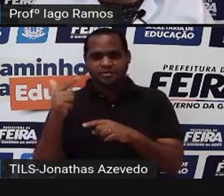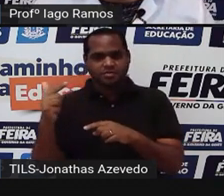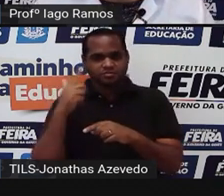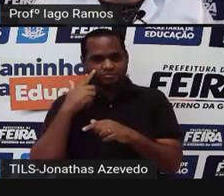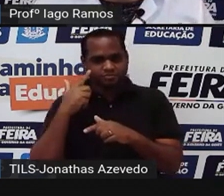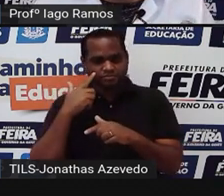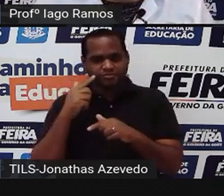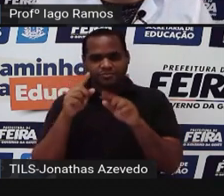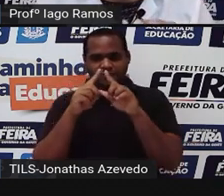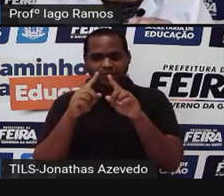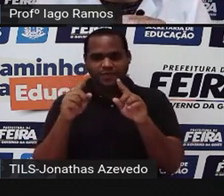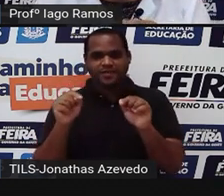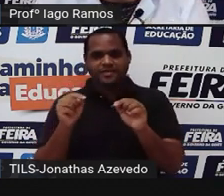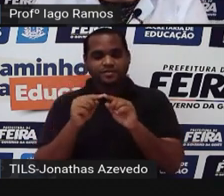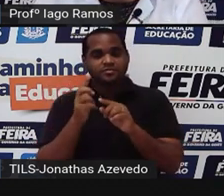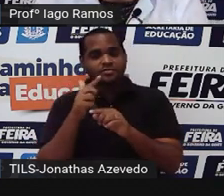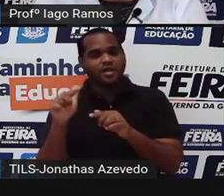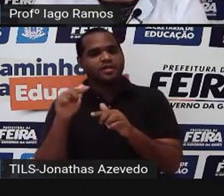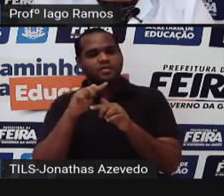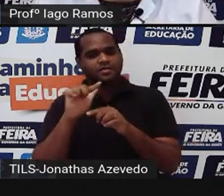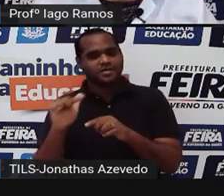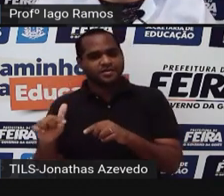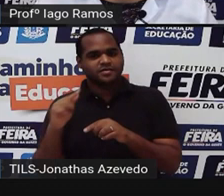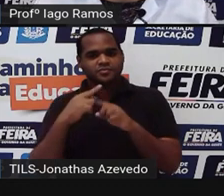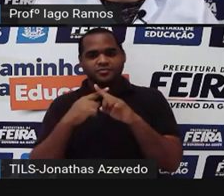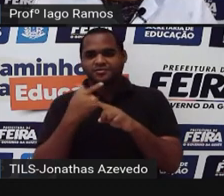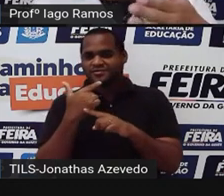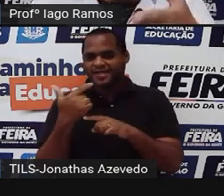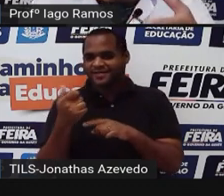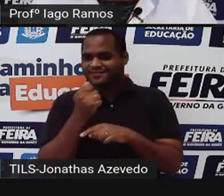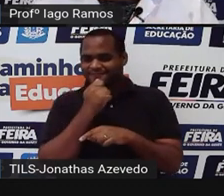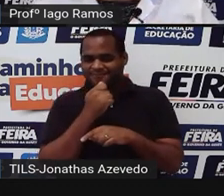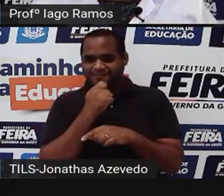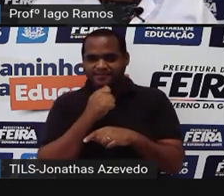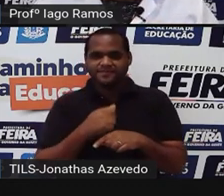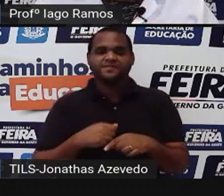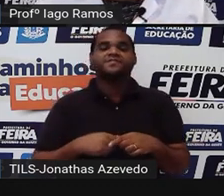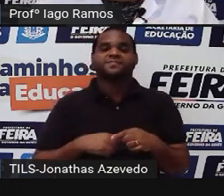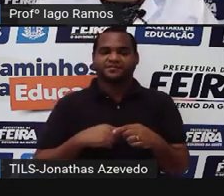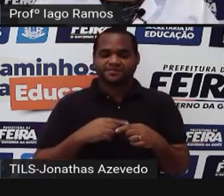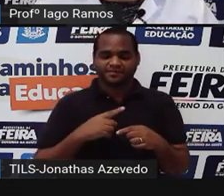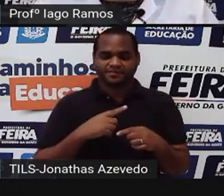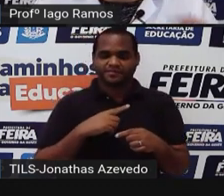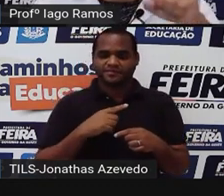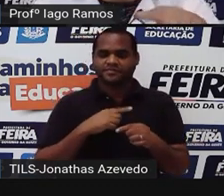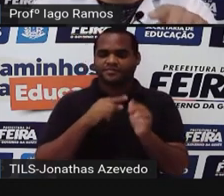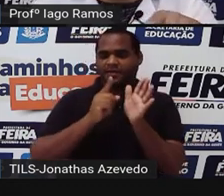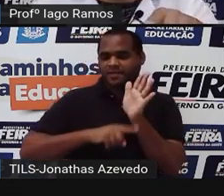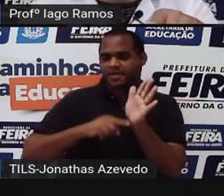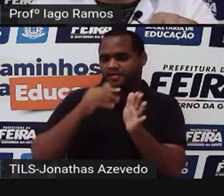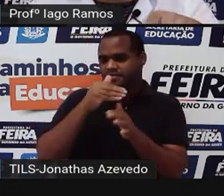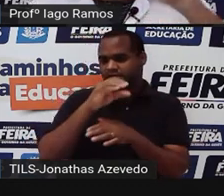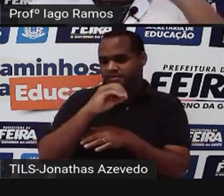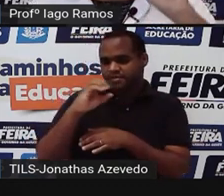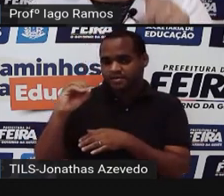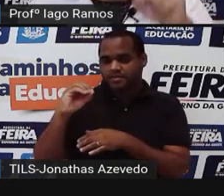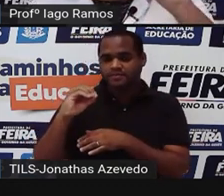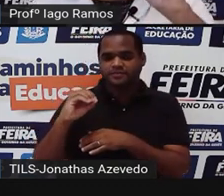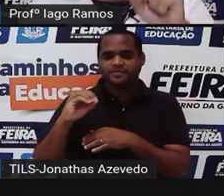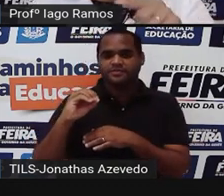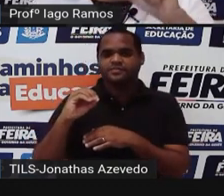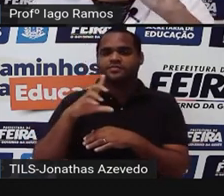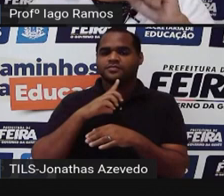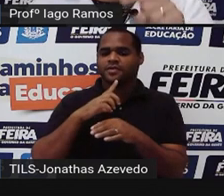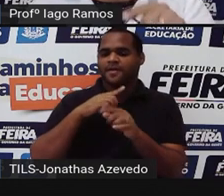linear, que é o que tem a parte do x, né? E tem o independente que é menos 100, então é incompleta. E a